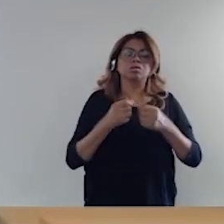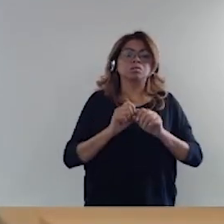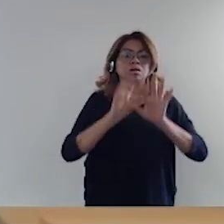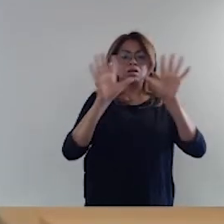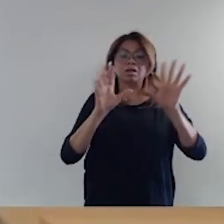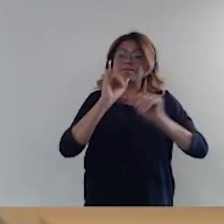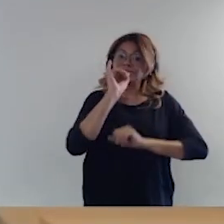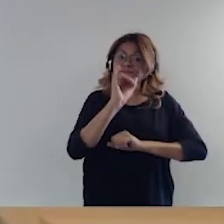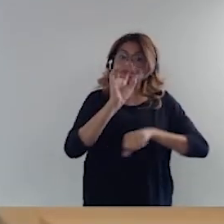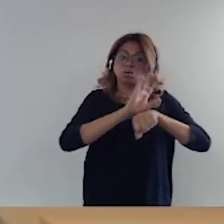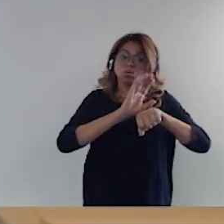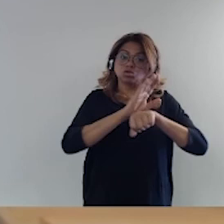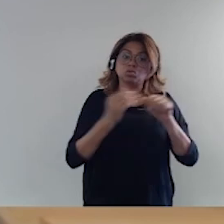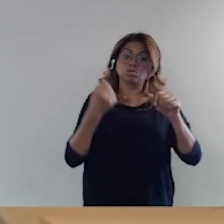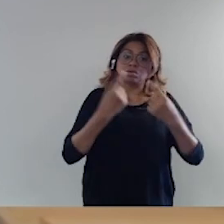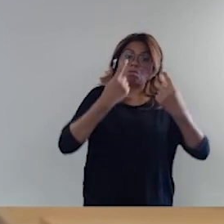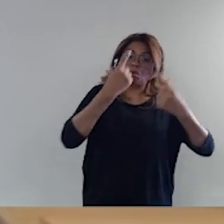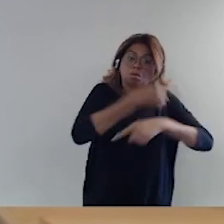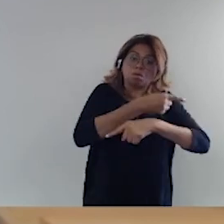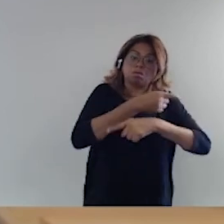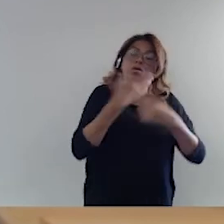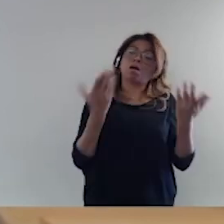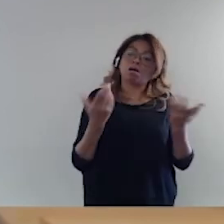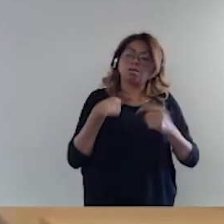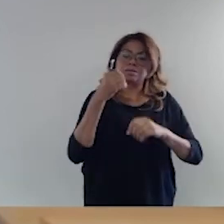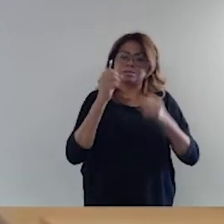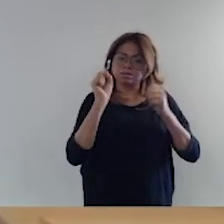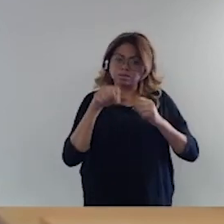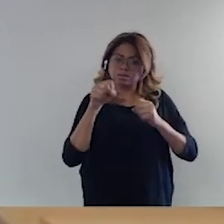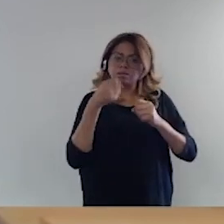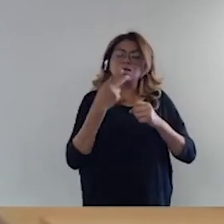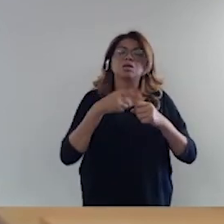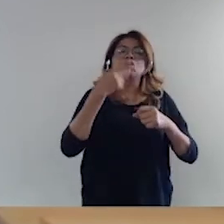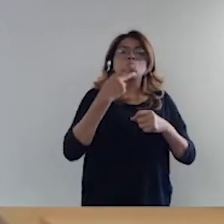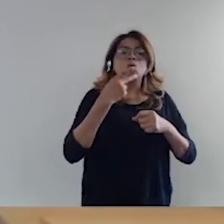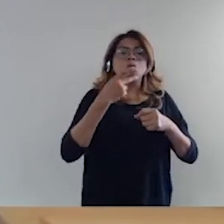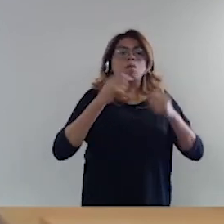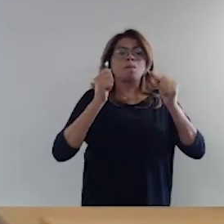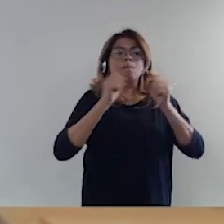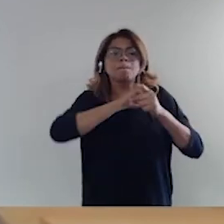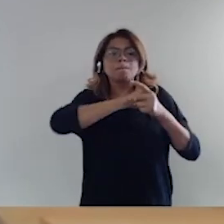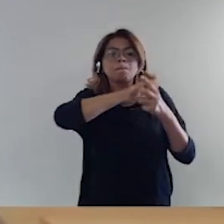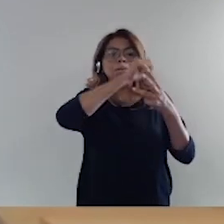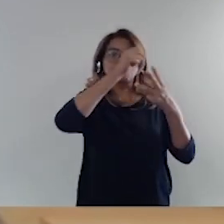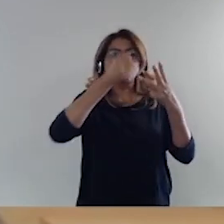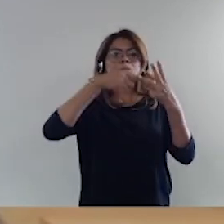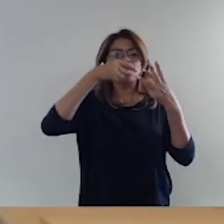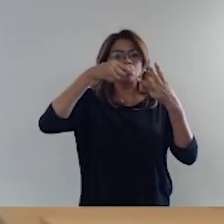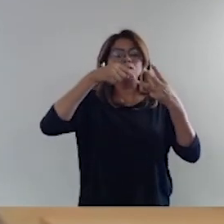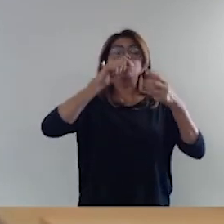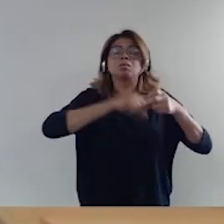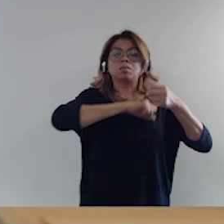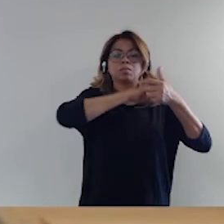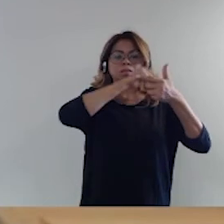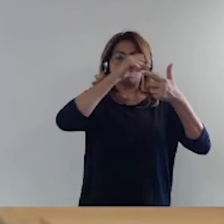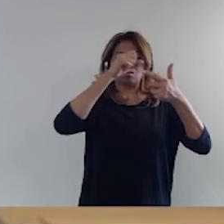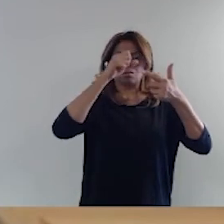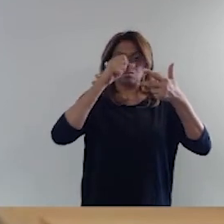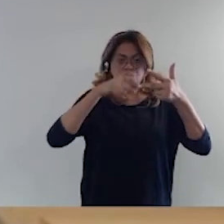violação à Constituição, o Judiciário deve intervir, mas deve respeitar também os espaços